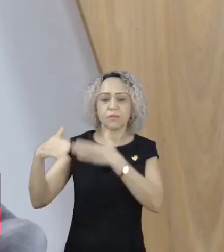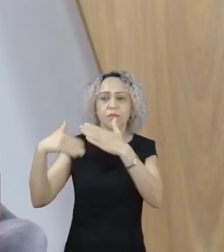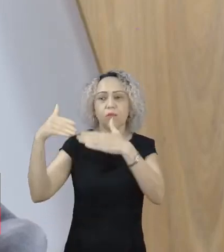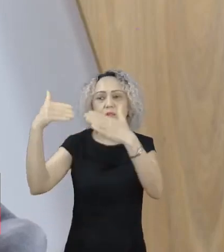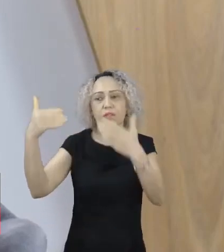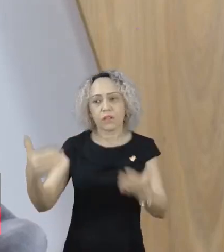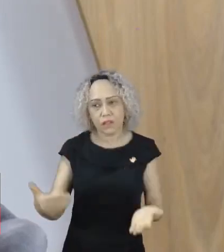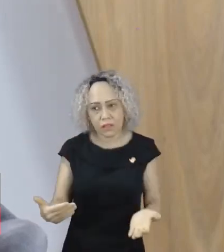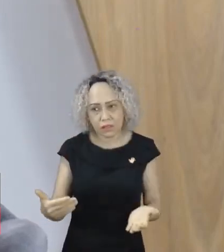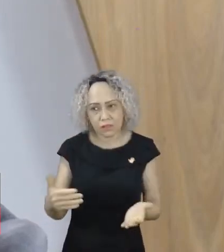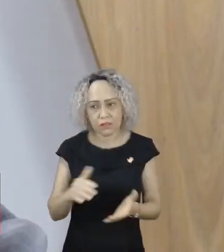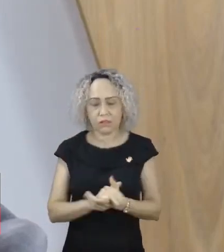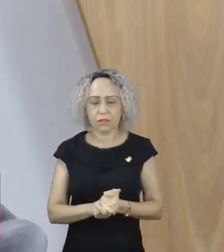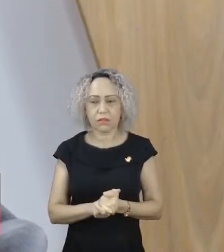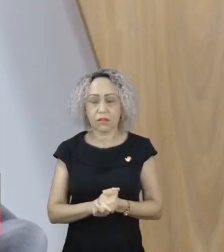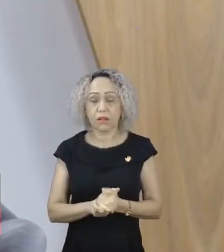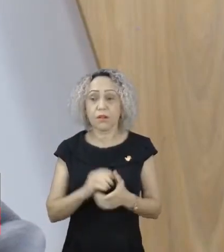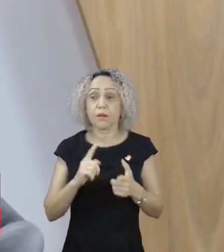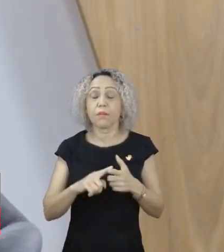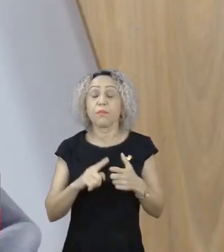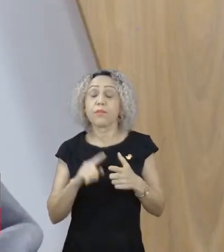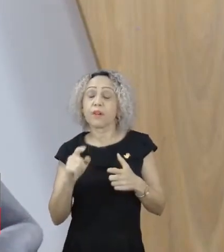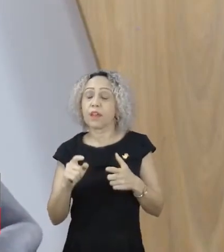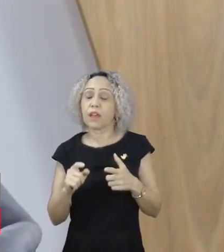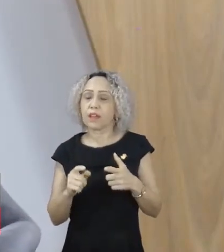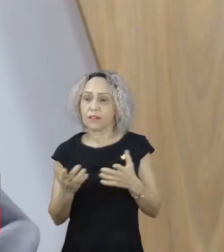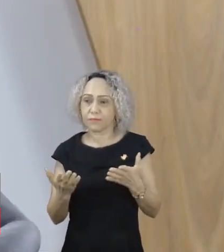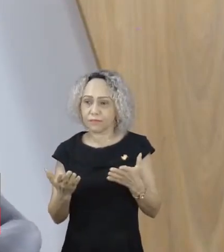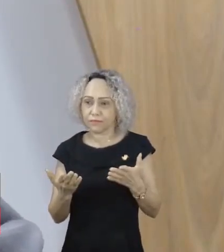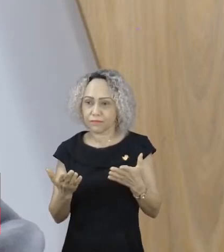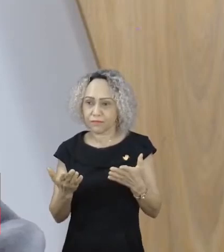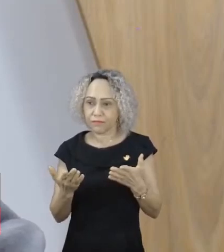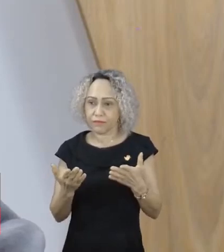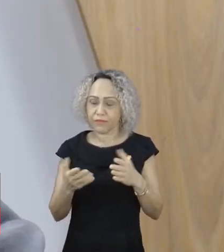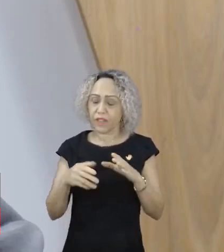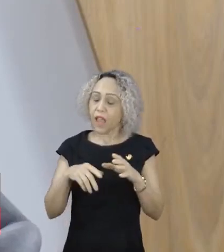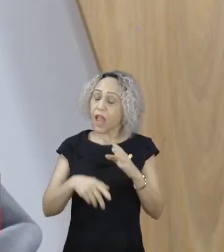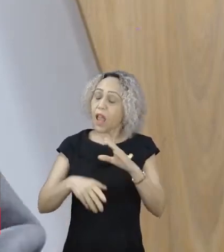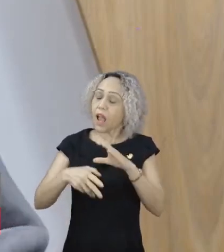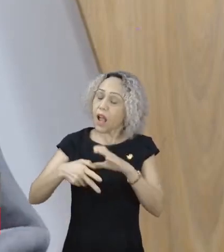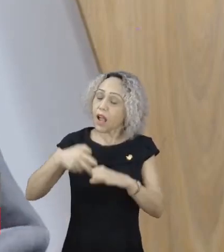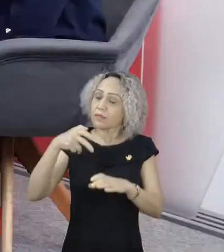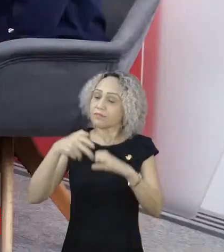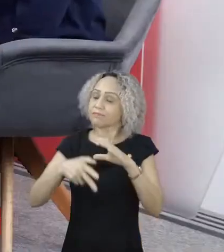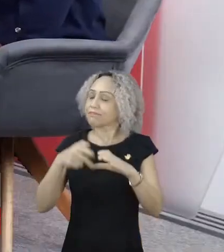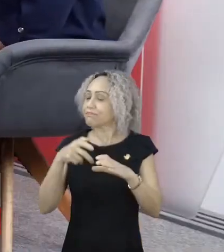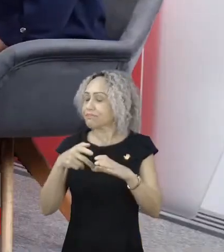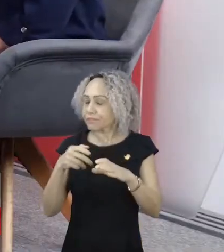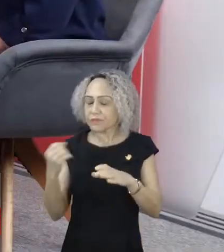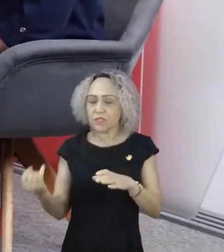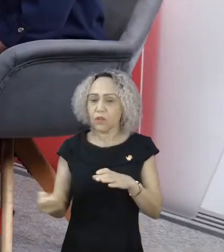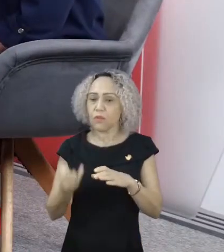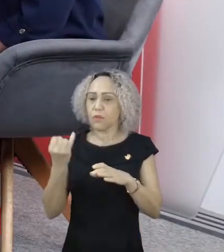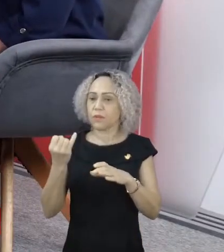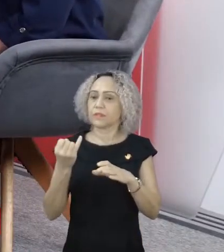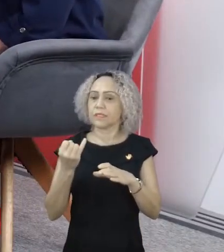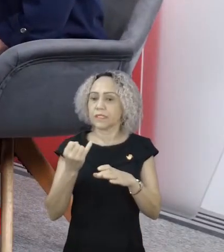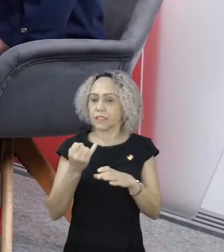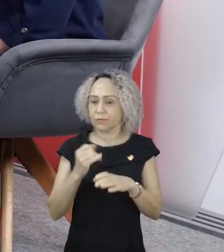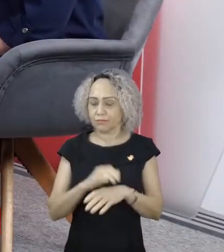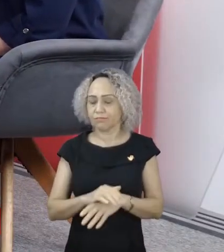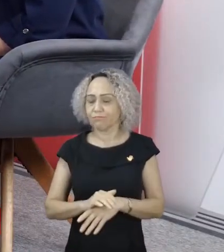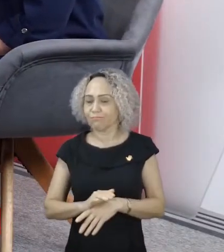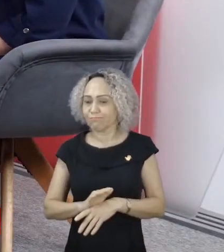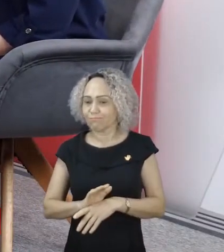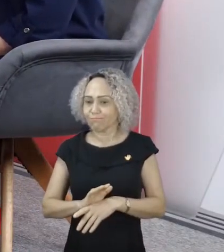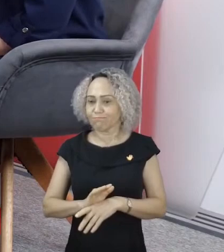sua atuação direta, porque elas permitem a atuação de outros setores também, do setor privado, inclusive. E foi um grande compromisso de campanha